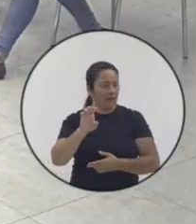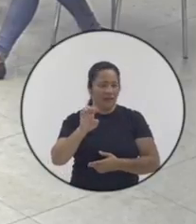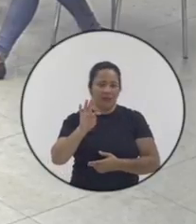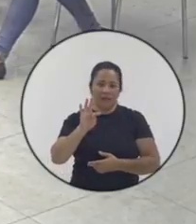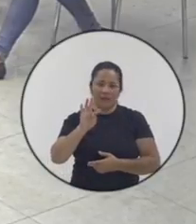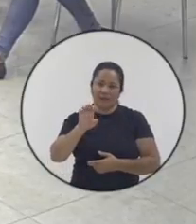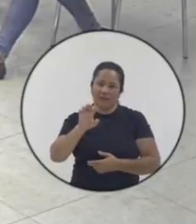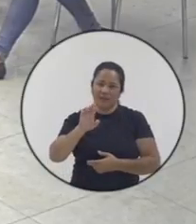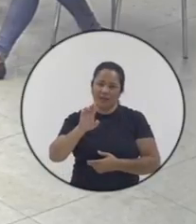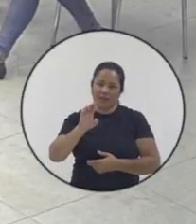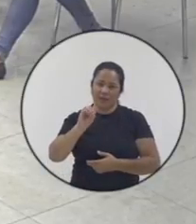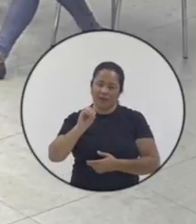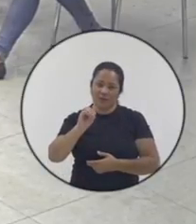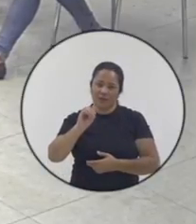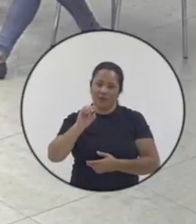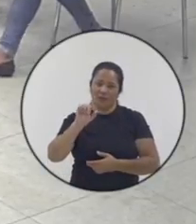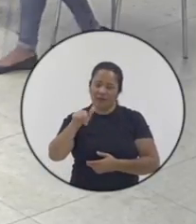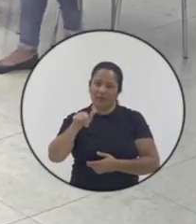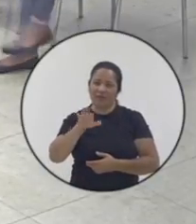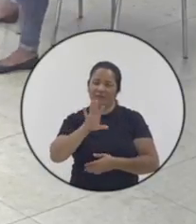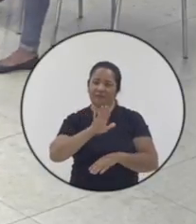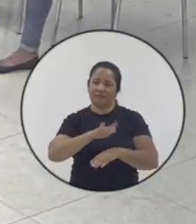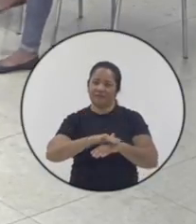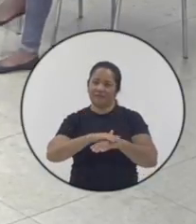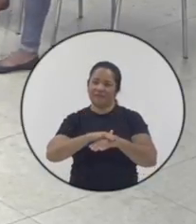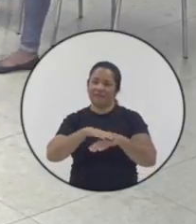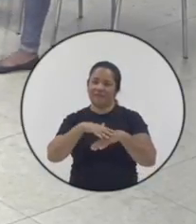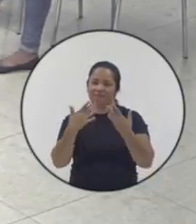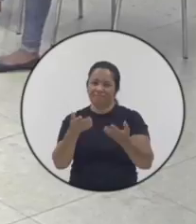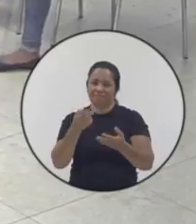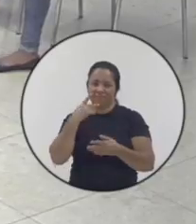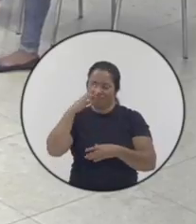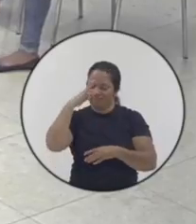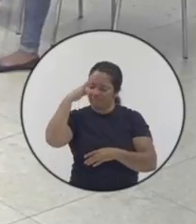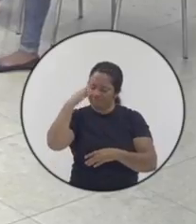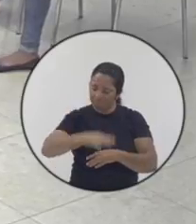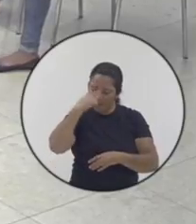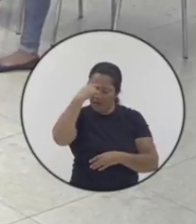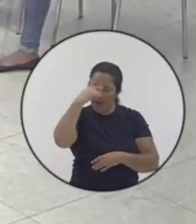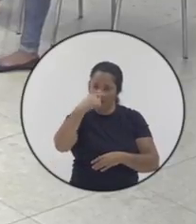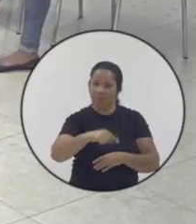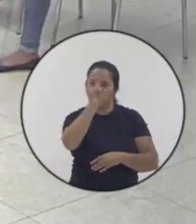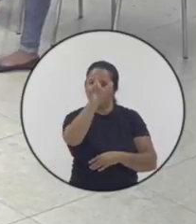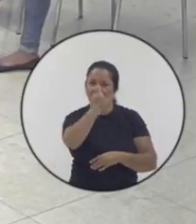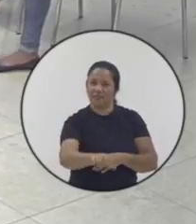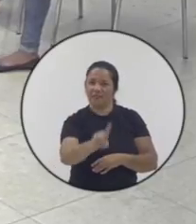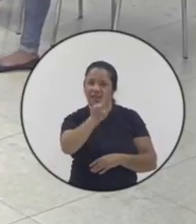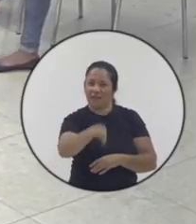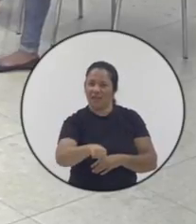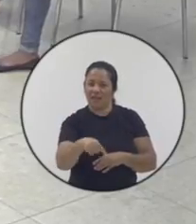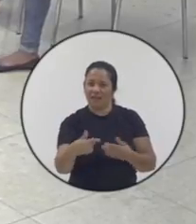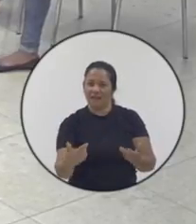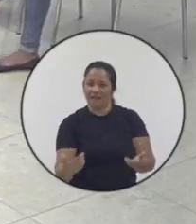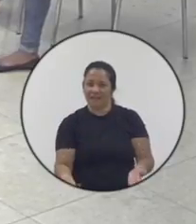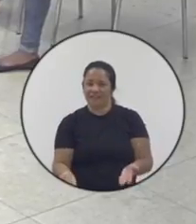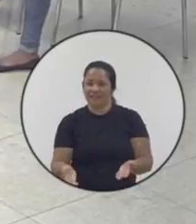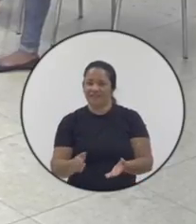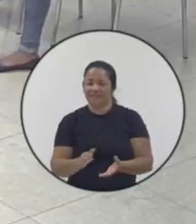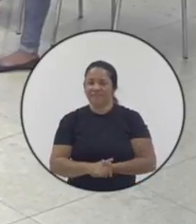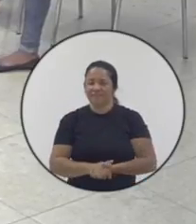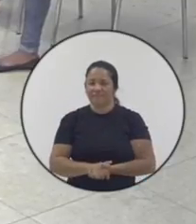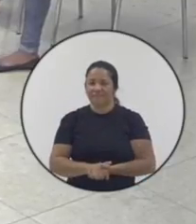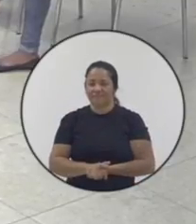as normatividades que querem nos dizer quem nós somos, mesmo quando nós não queremos ser, isso que nos normatizam para ser.